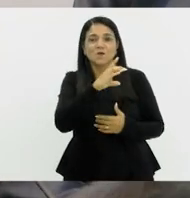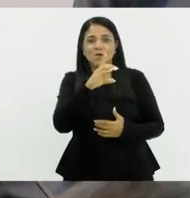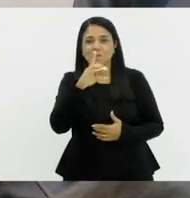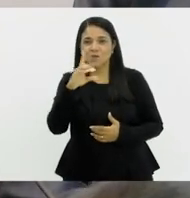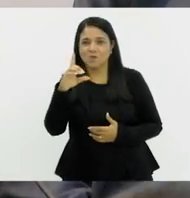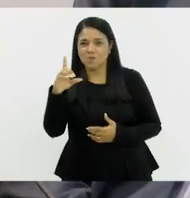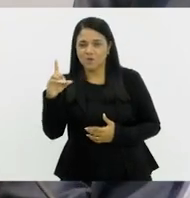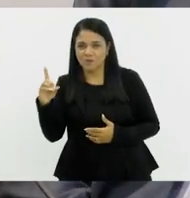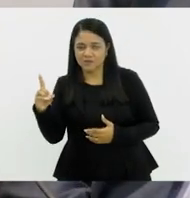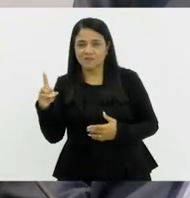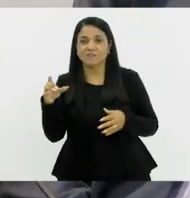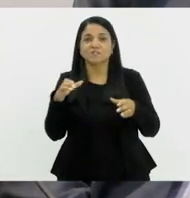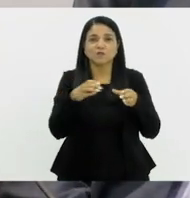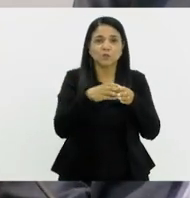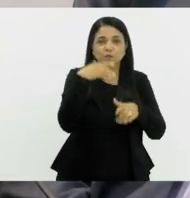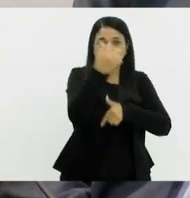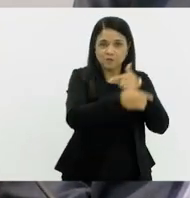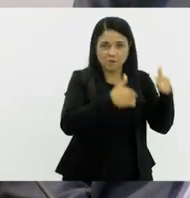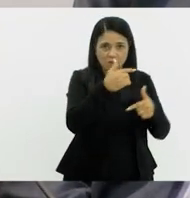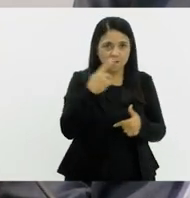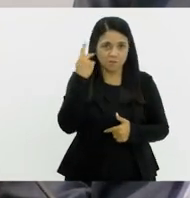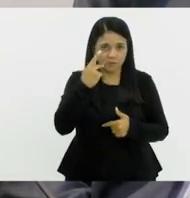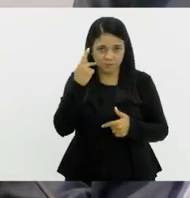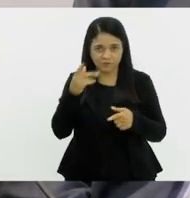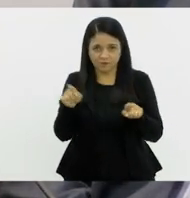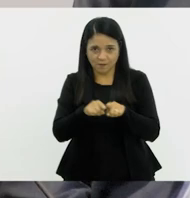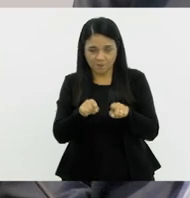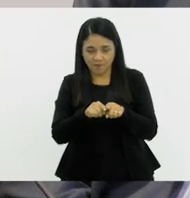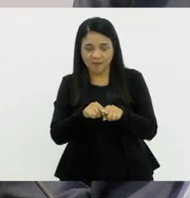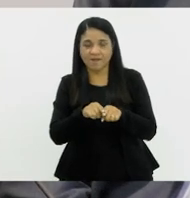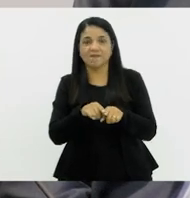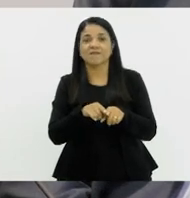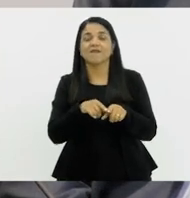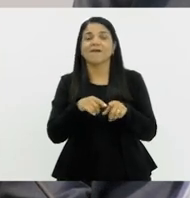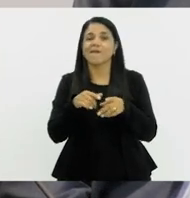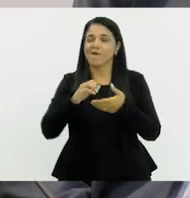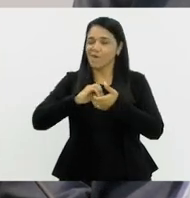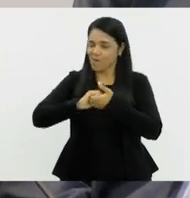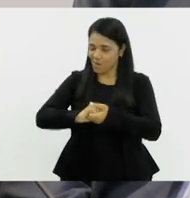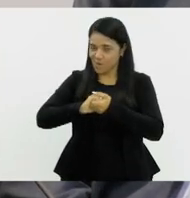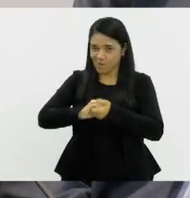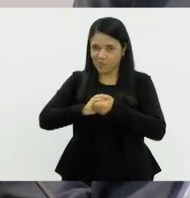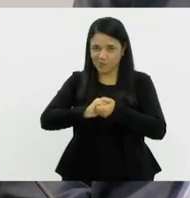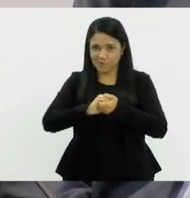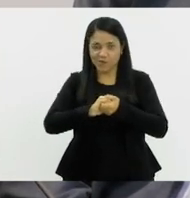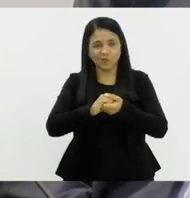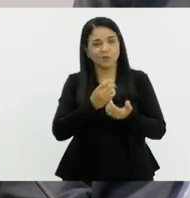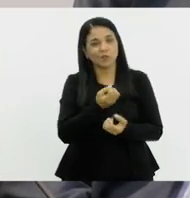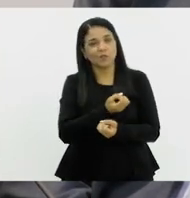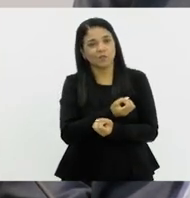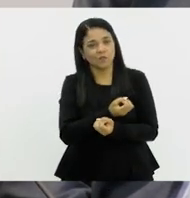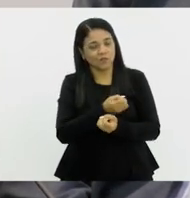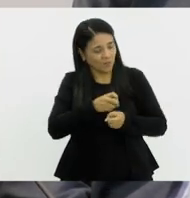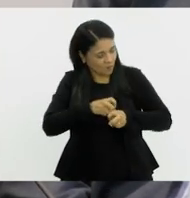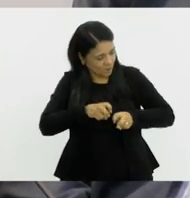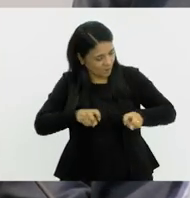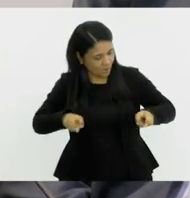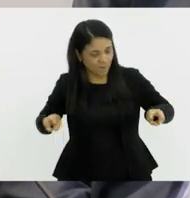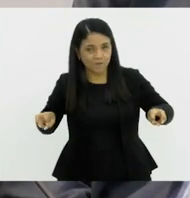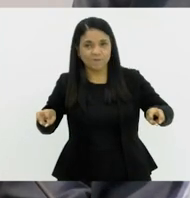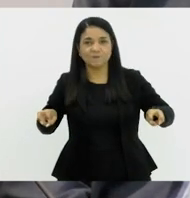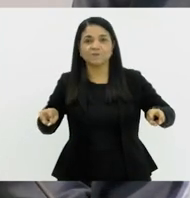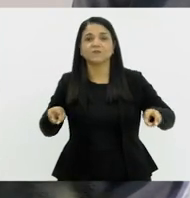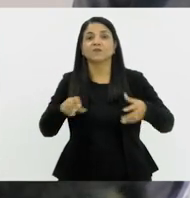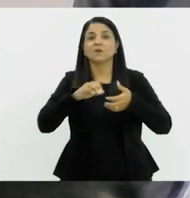desta frente parlamentar, a quem eu cumprimento e cumprimento assim toda a mesa, cumprimento também